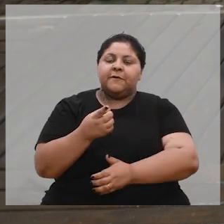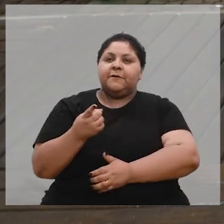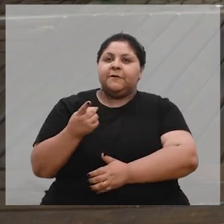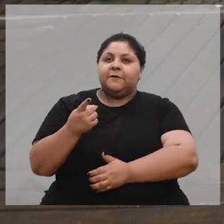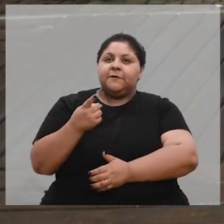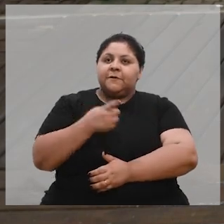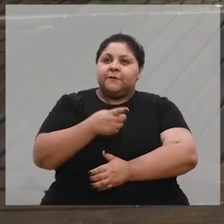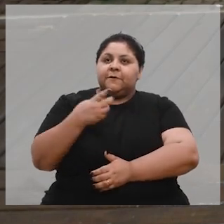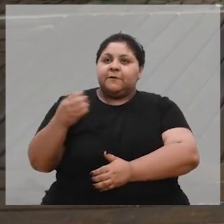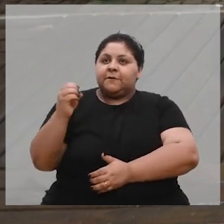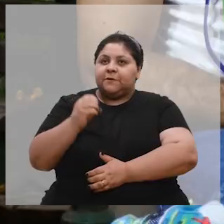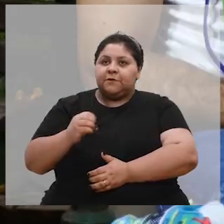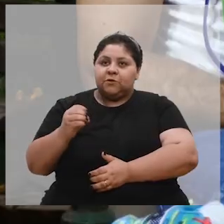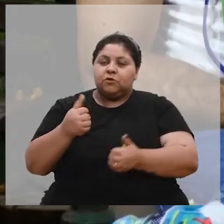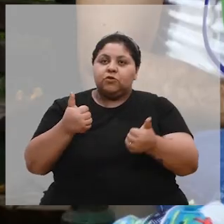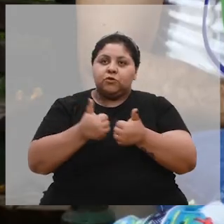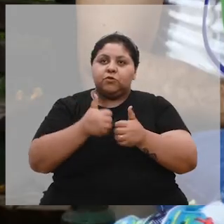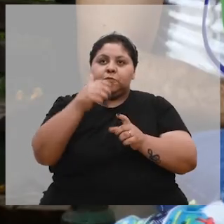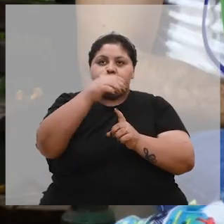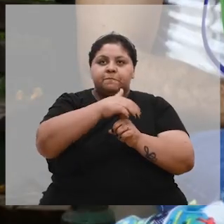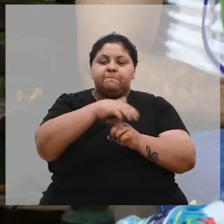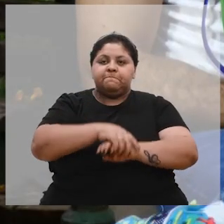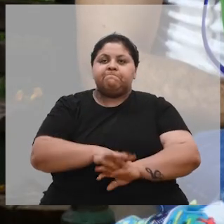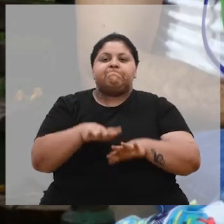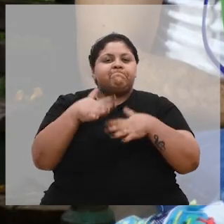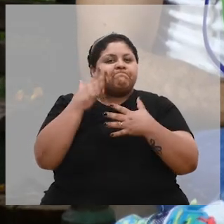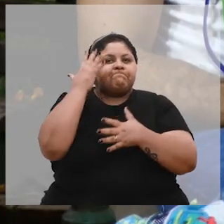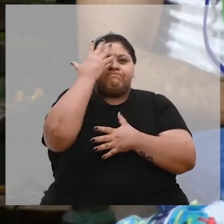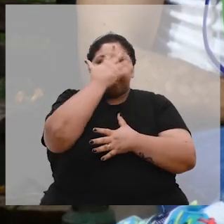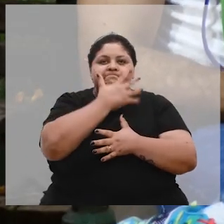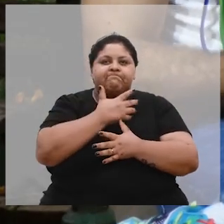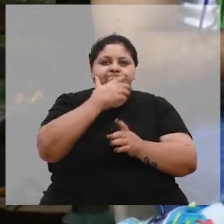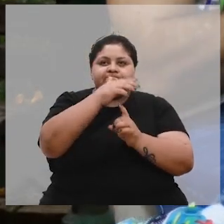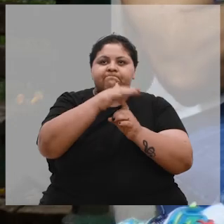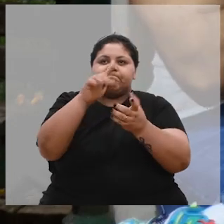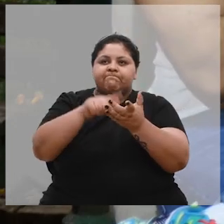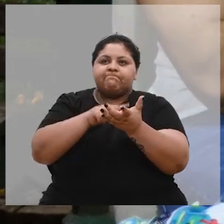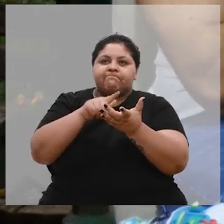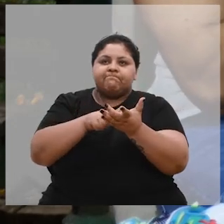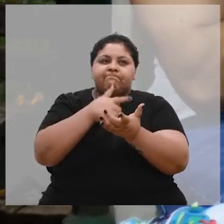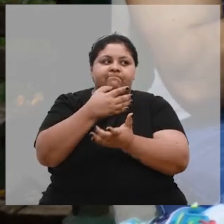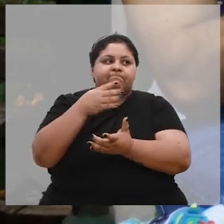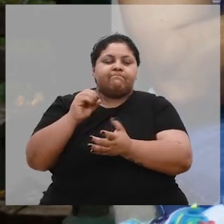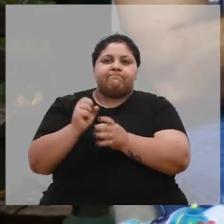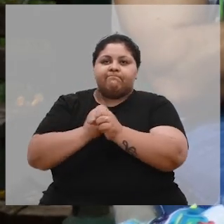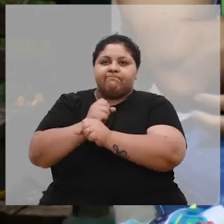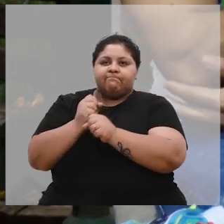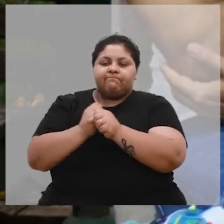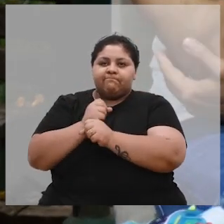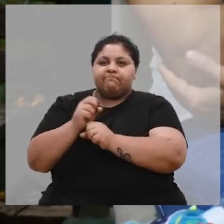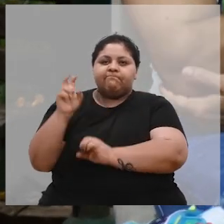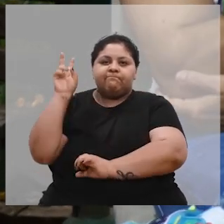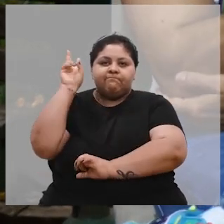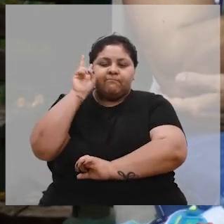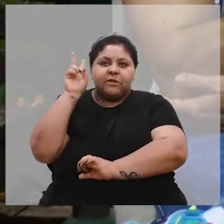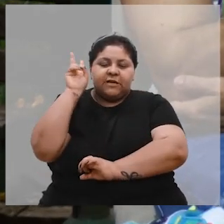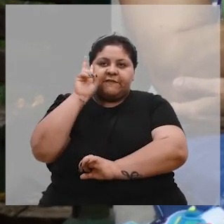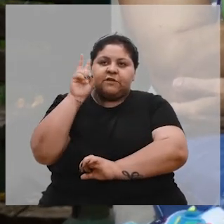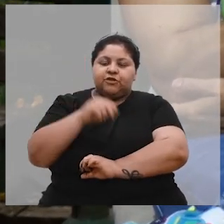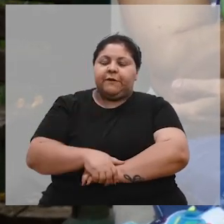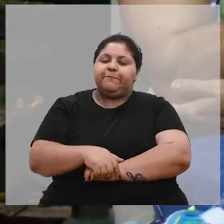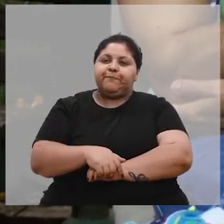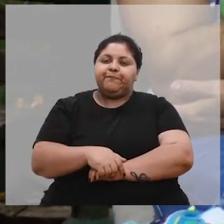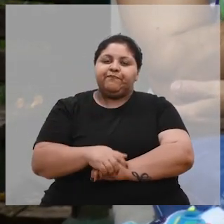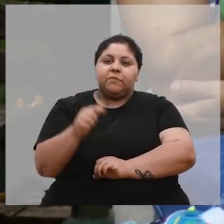aqui junto à praça. Então, pessoal, está linda a Feira do Livro, 40 anos de história.